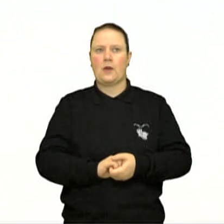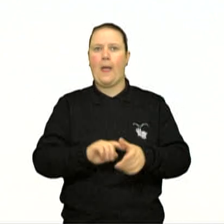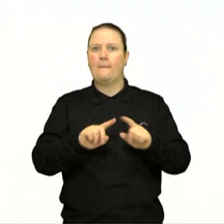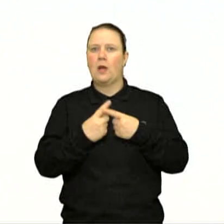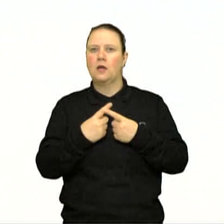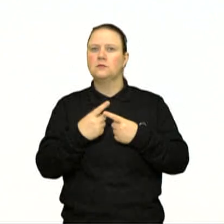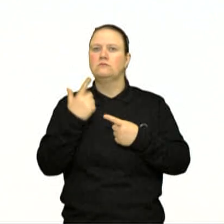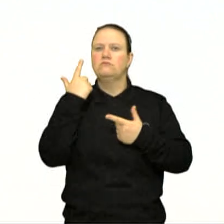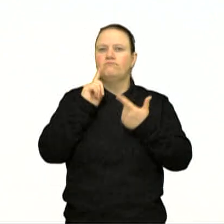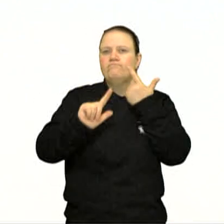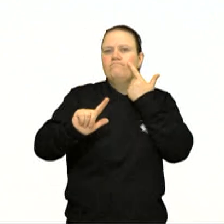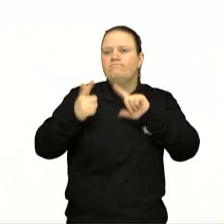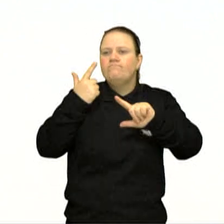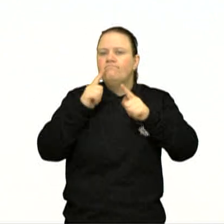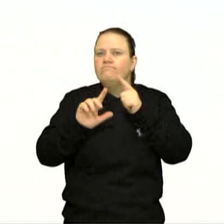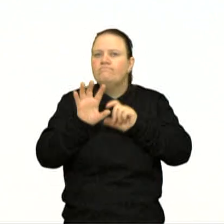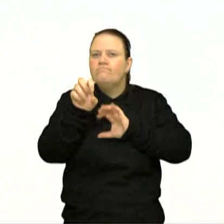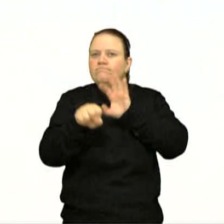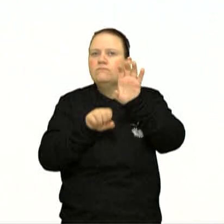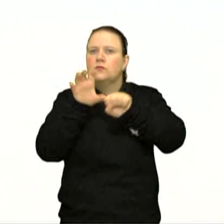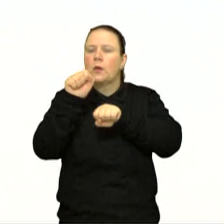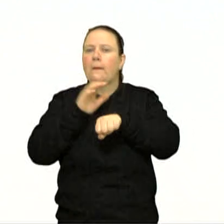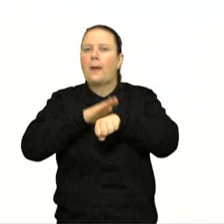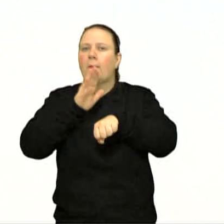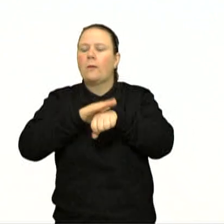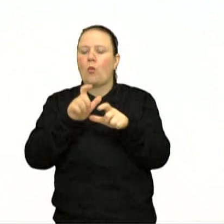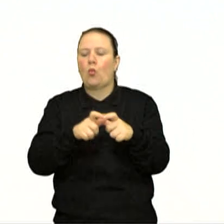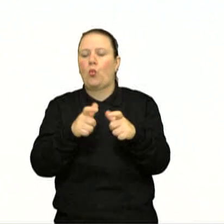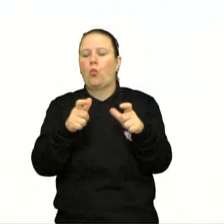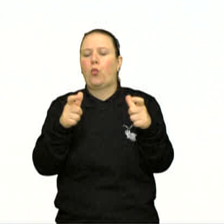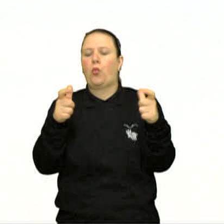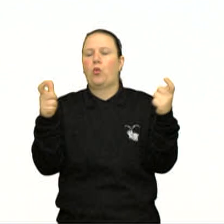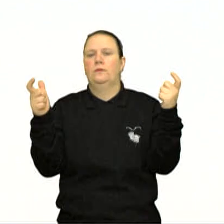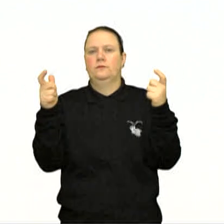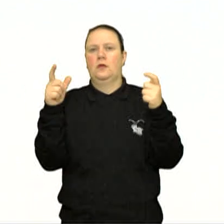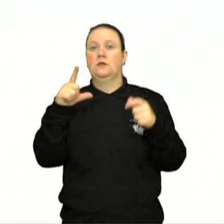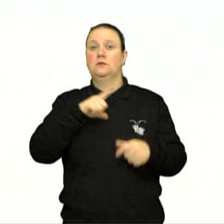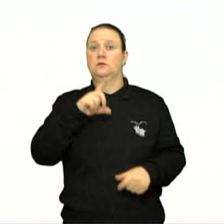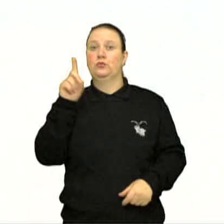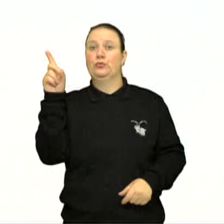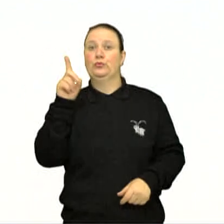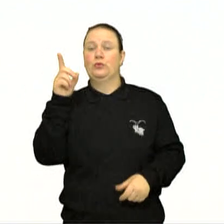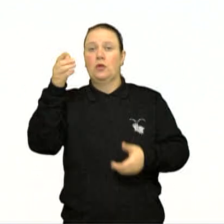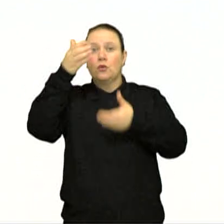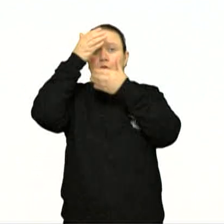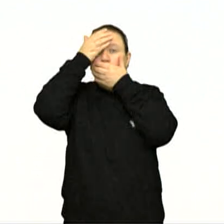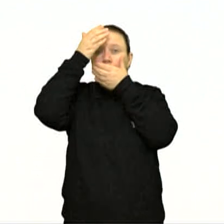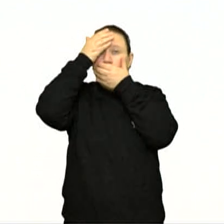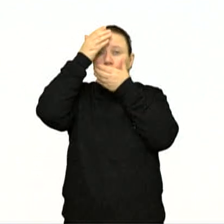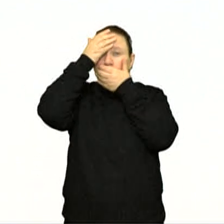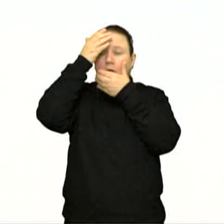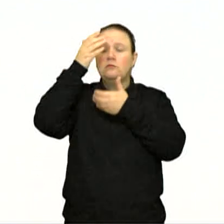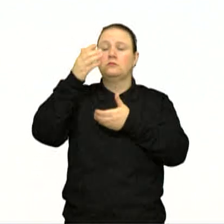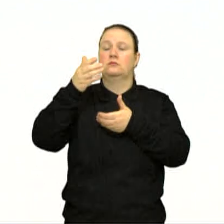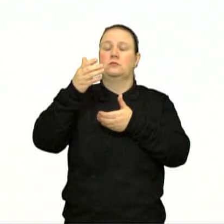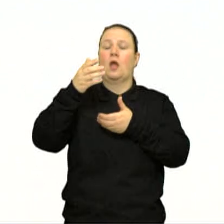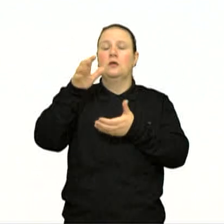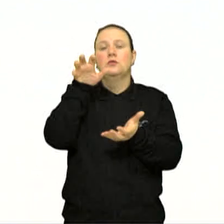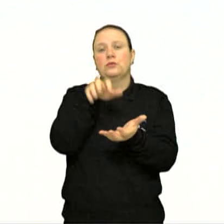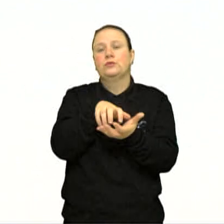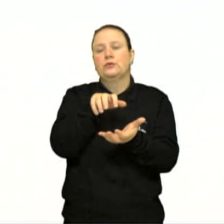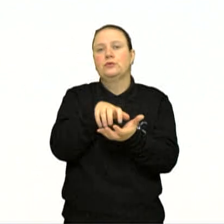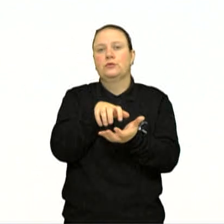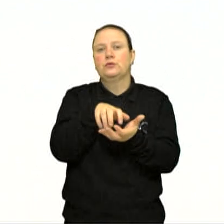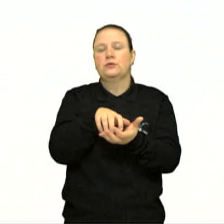vez mais relevância. O número de muçulmanos na África subsaariana, ou seja, a África abaixo do deserto do Saara, abaixo